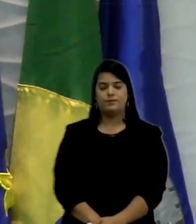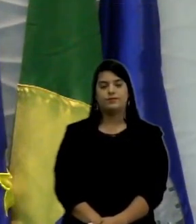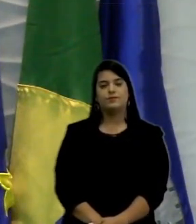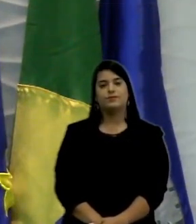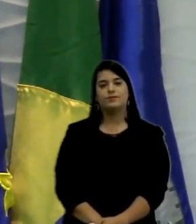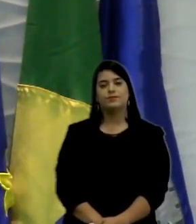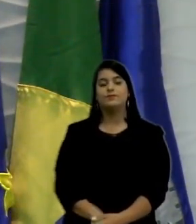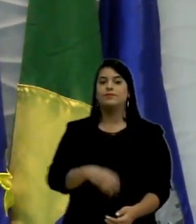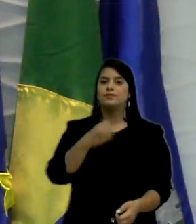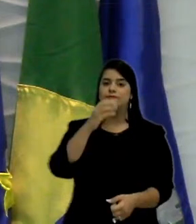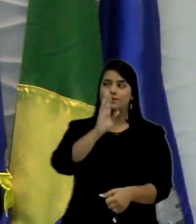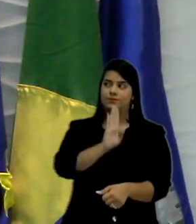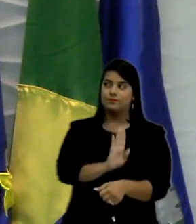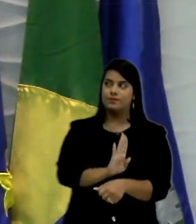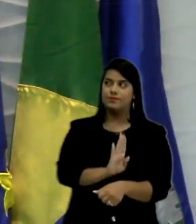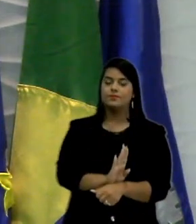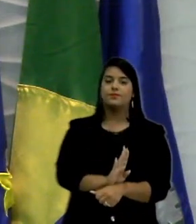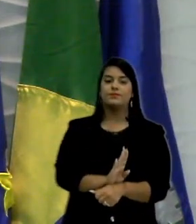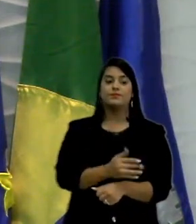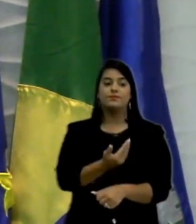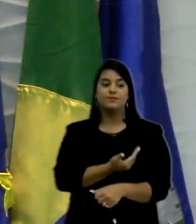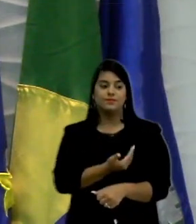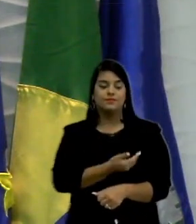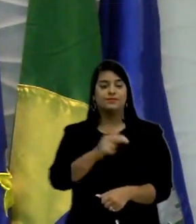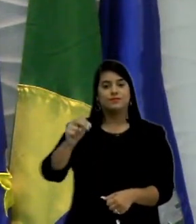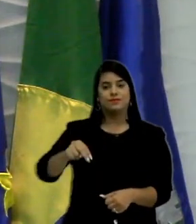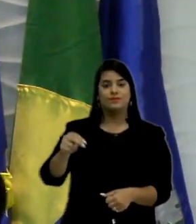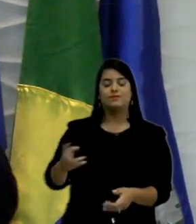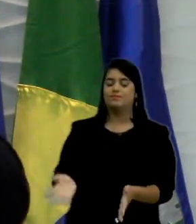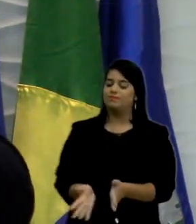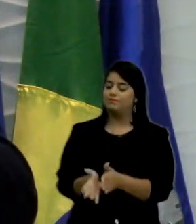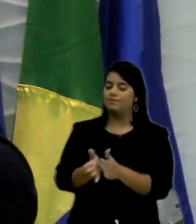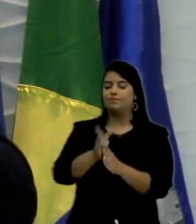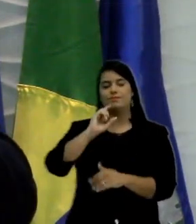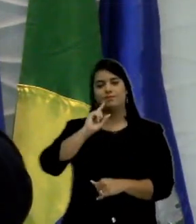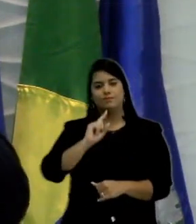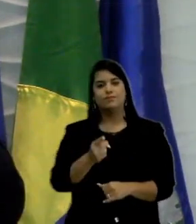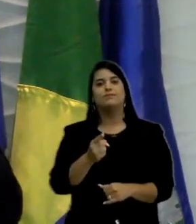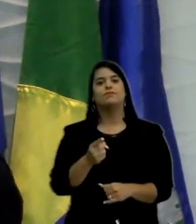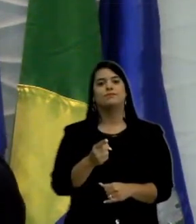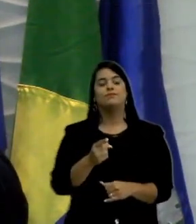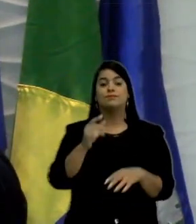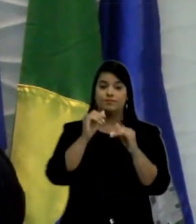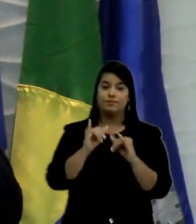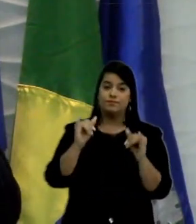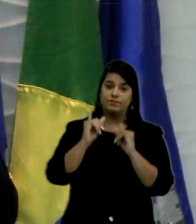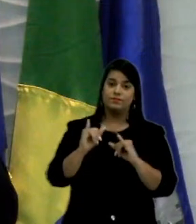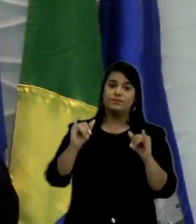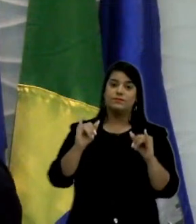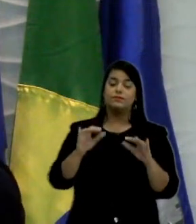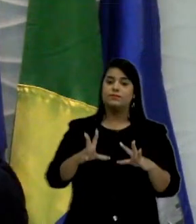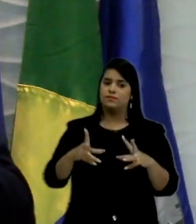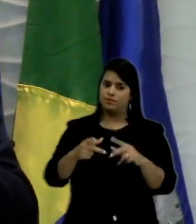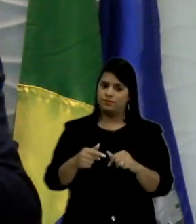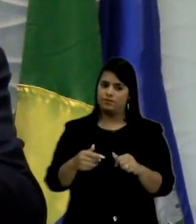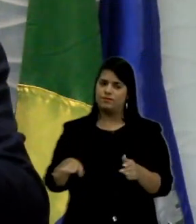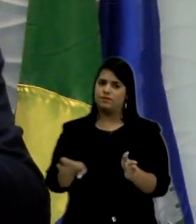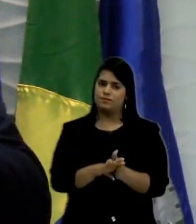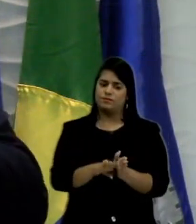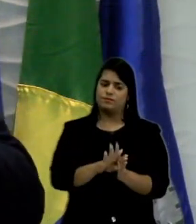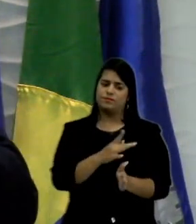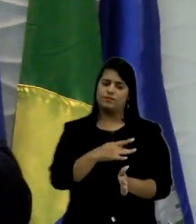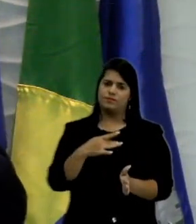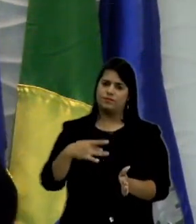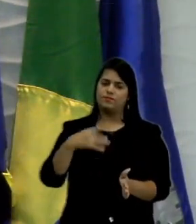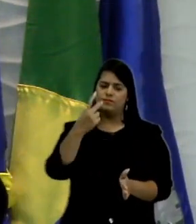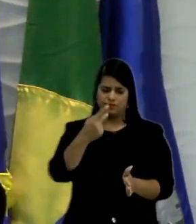Colega, boa tarde, né? Colega Ney, tá de parabéns pela indicação, é o que eu digo. Tudo que vim para a saúde, esse